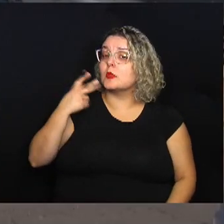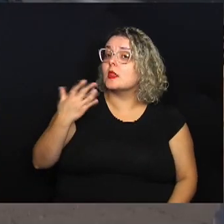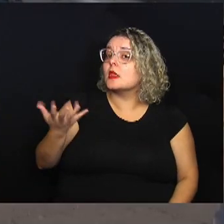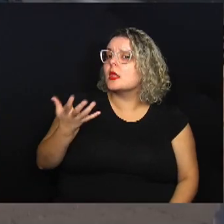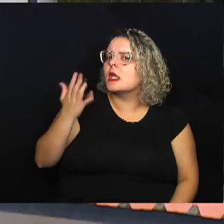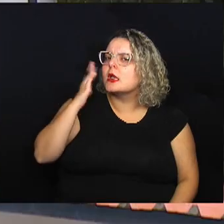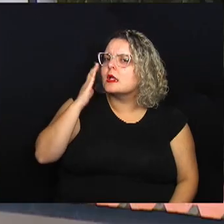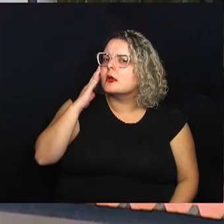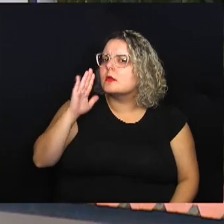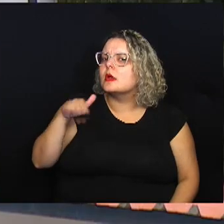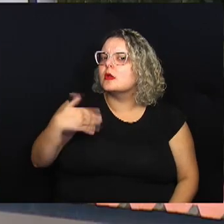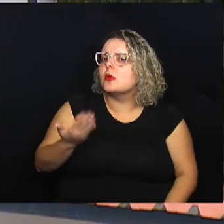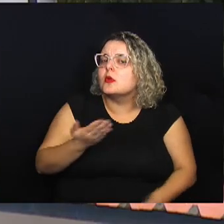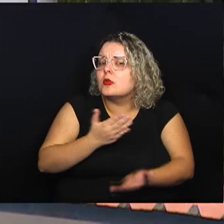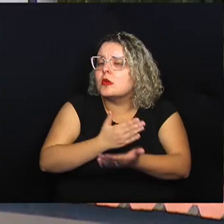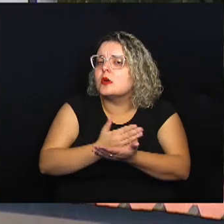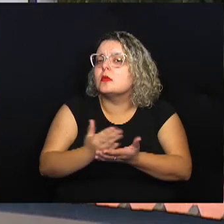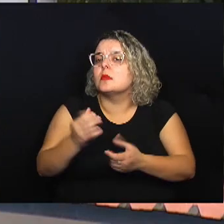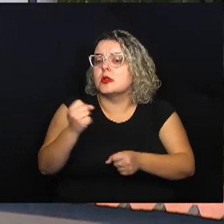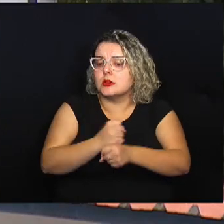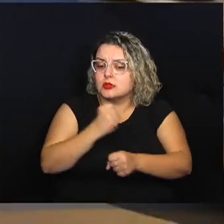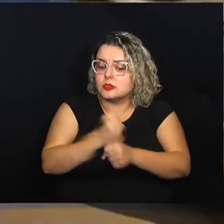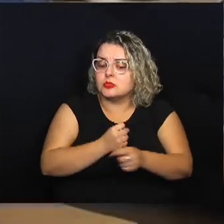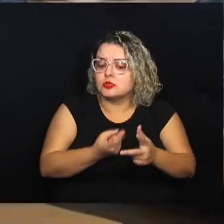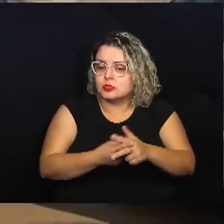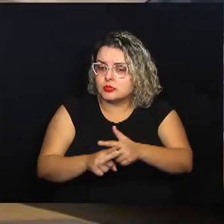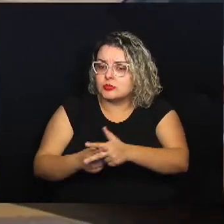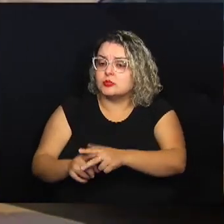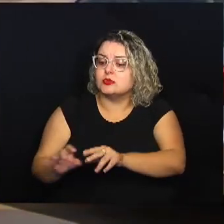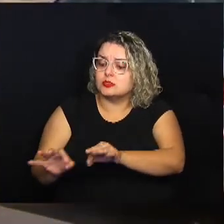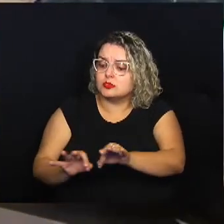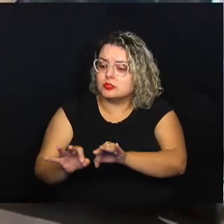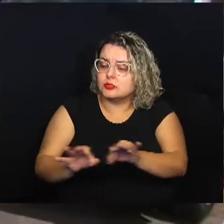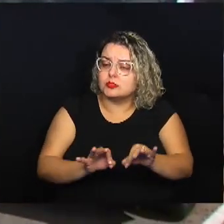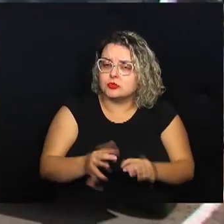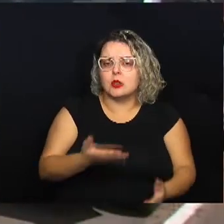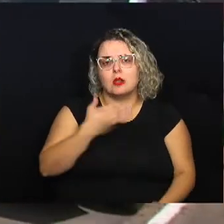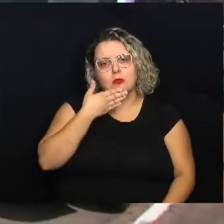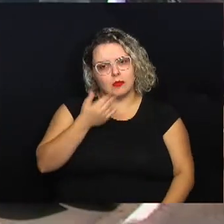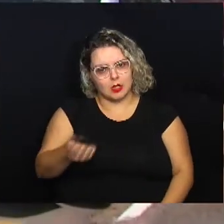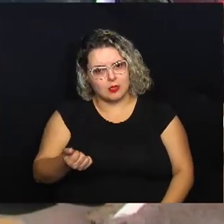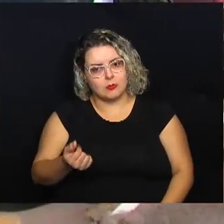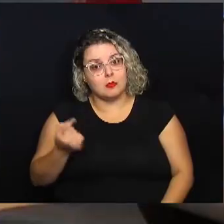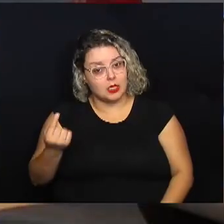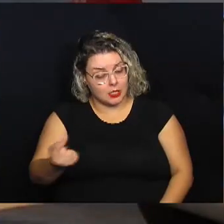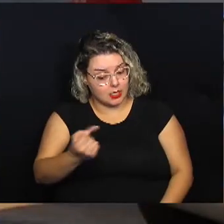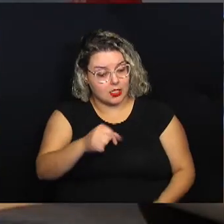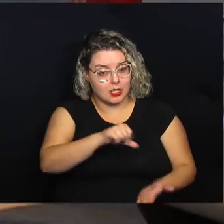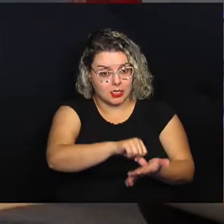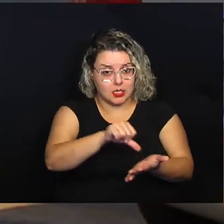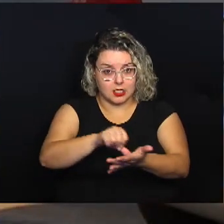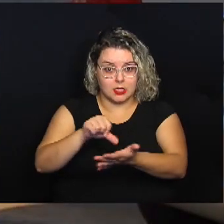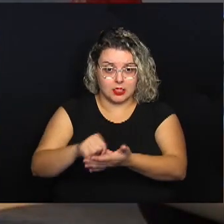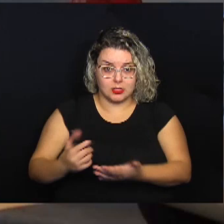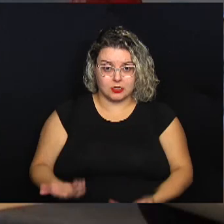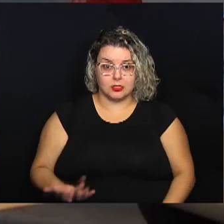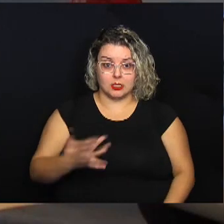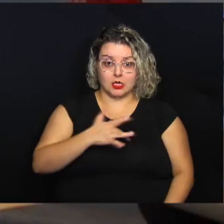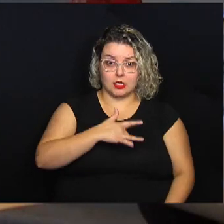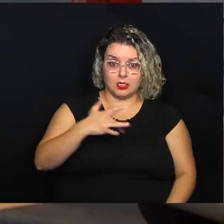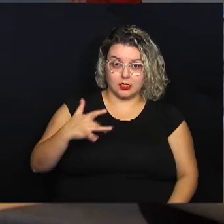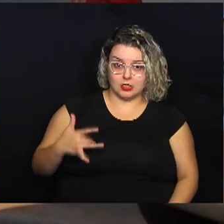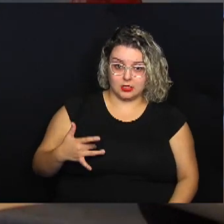para o início da realização de reformas, manutenção e melhorias para cada centro. Na saúde,